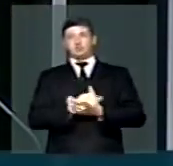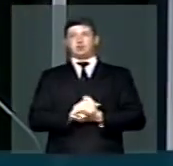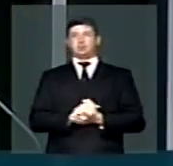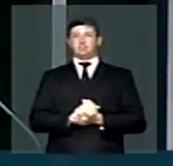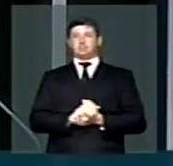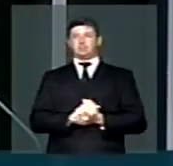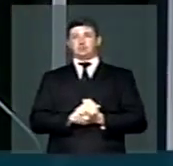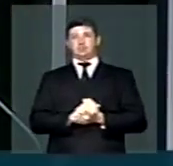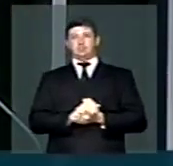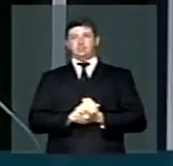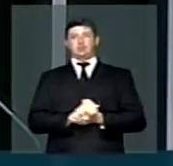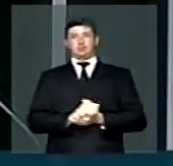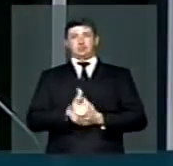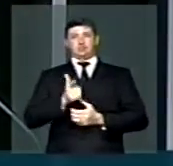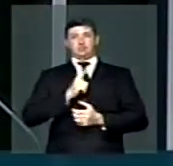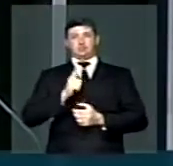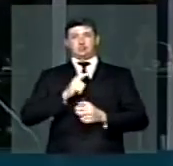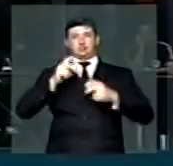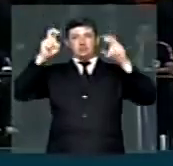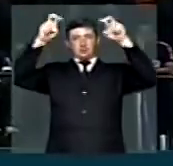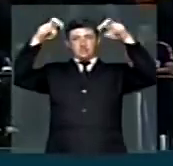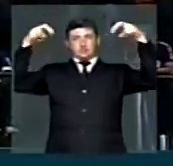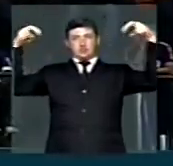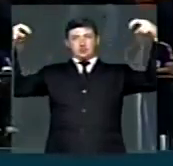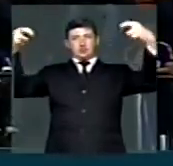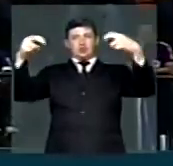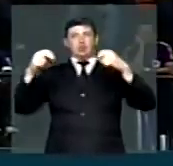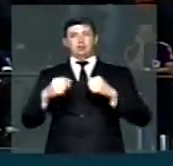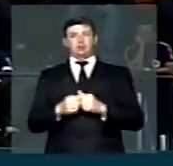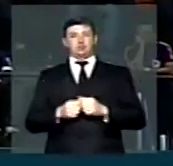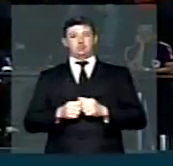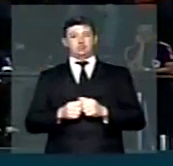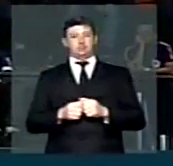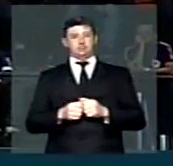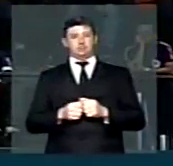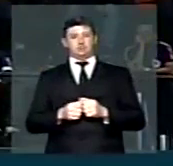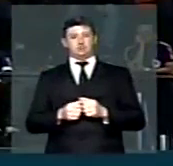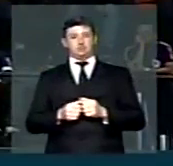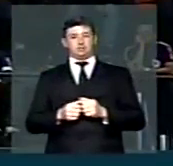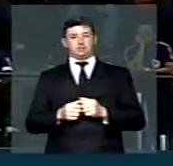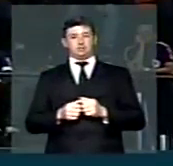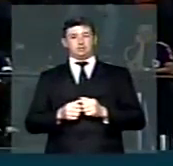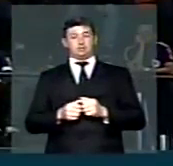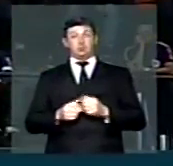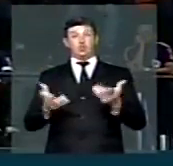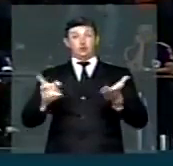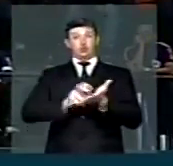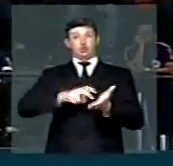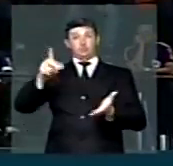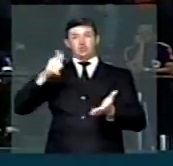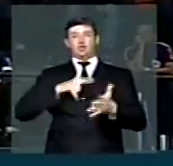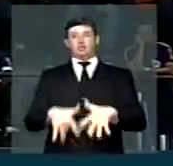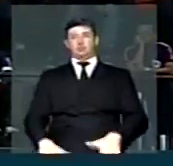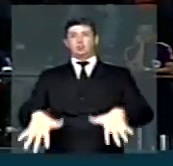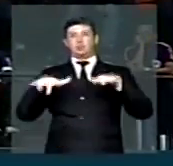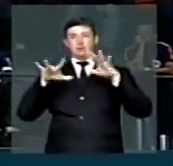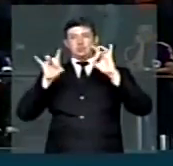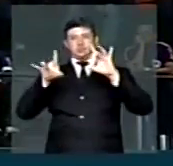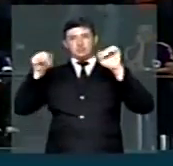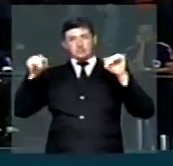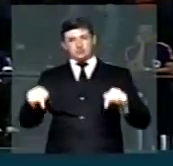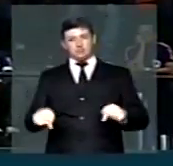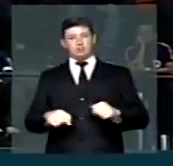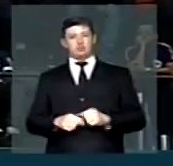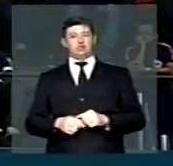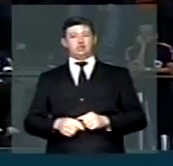se encontram nas galerias desta casa. Já tiveram pela manhã, numa sessão solene, em